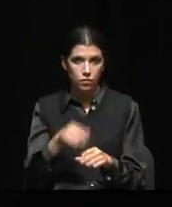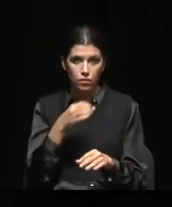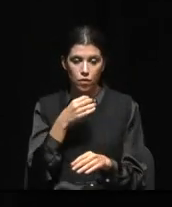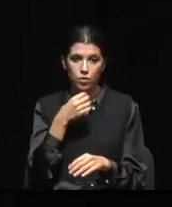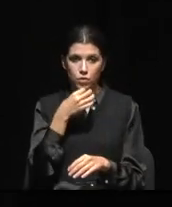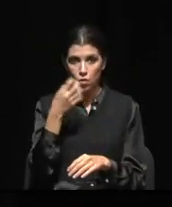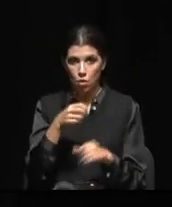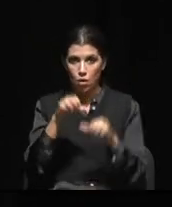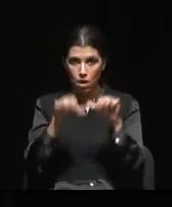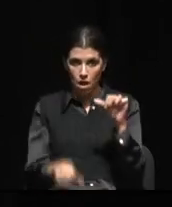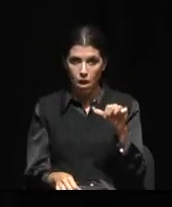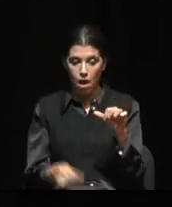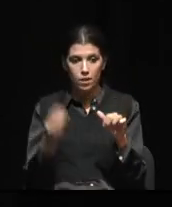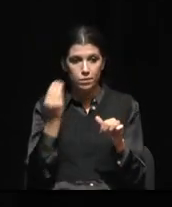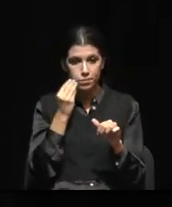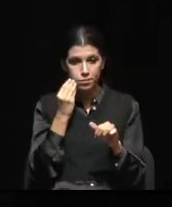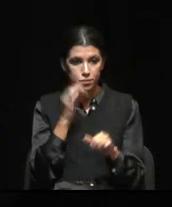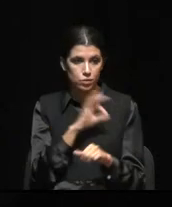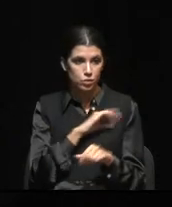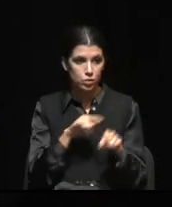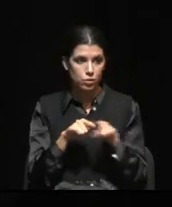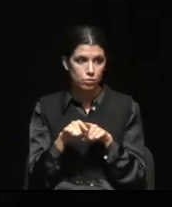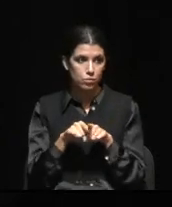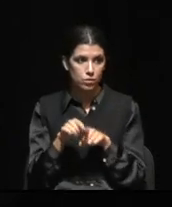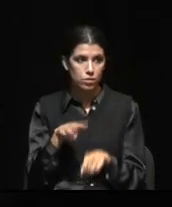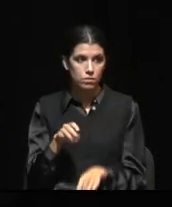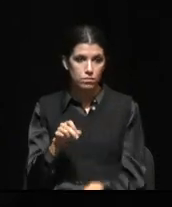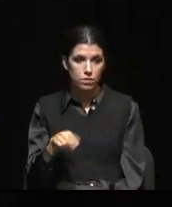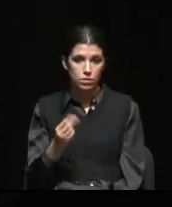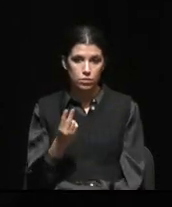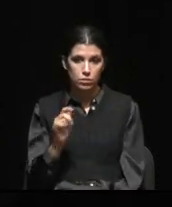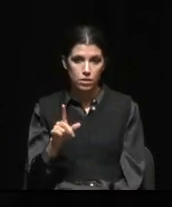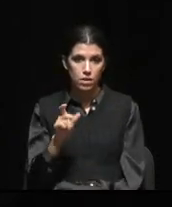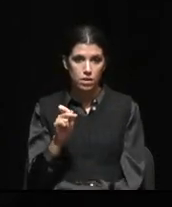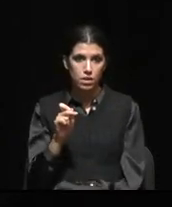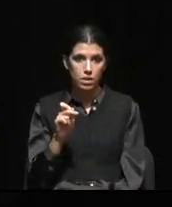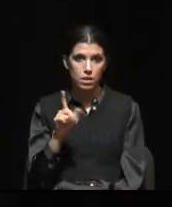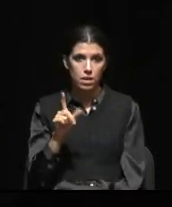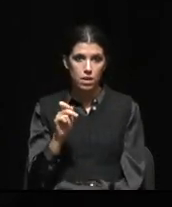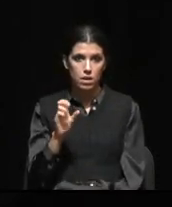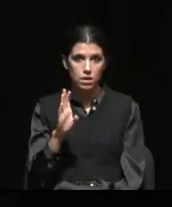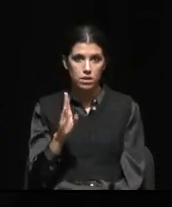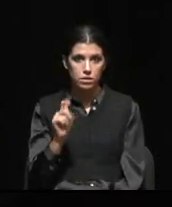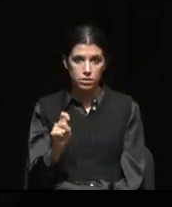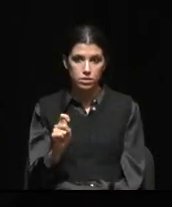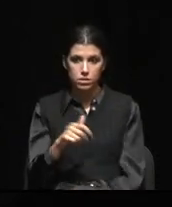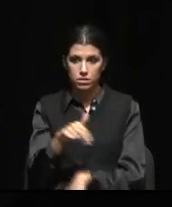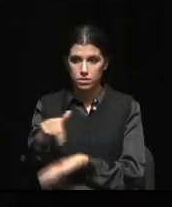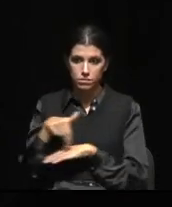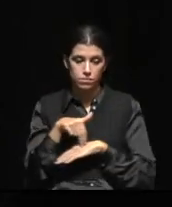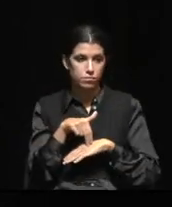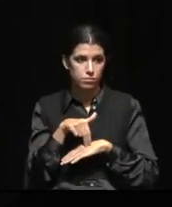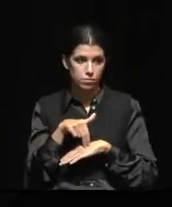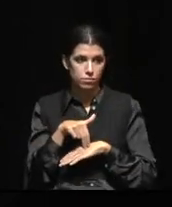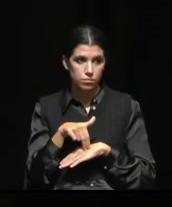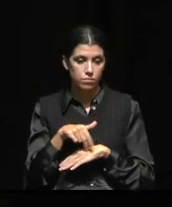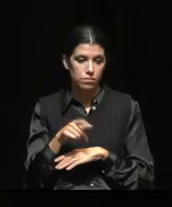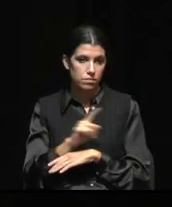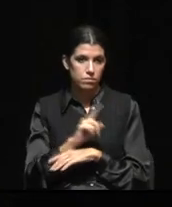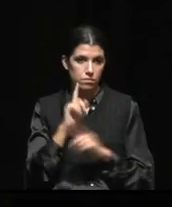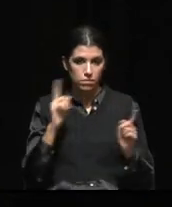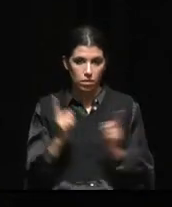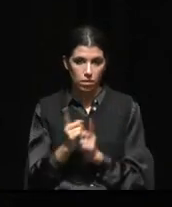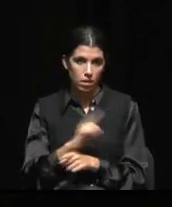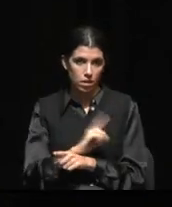oral à moda do Senhor Deputado Municipal Manu que é no púlpito para ser